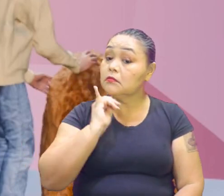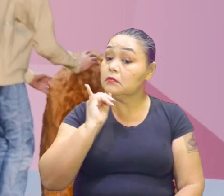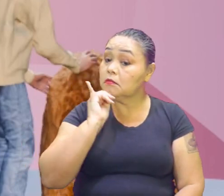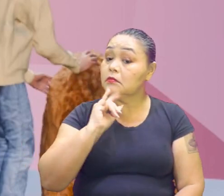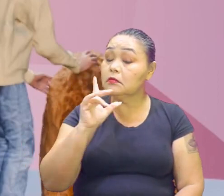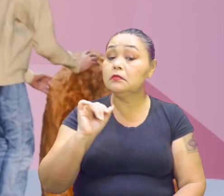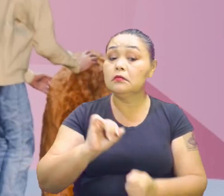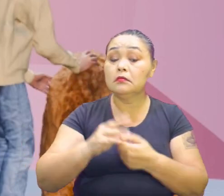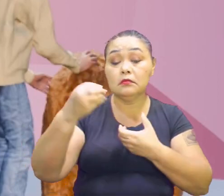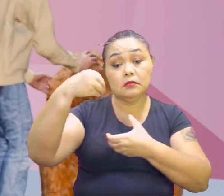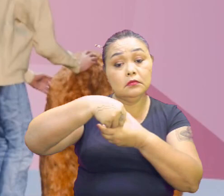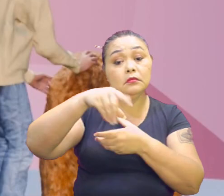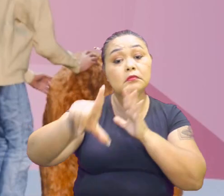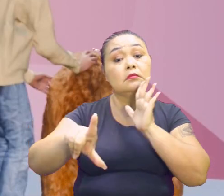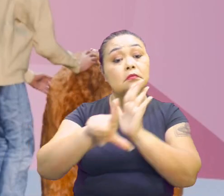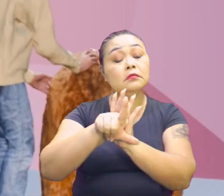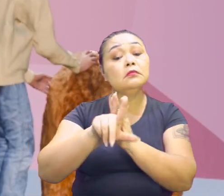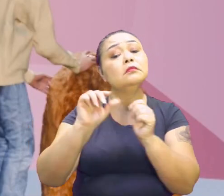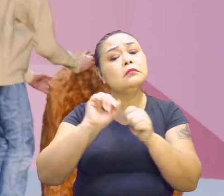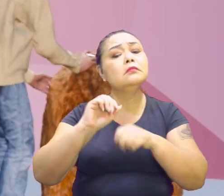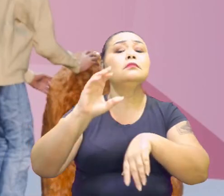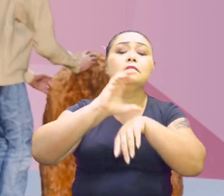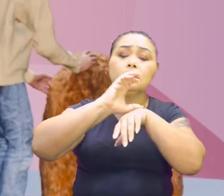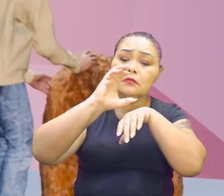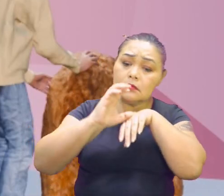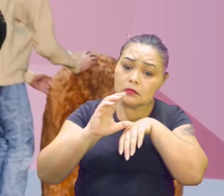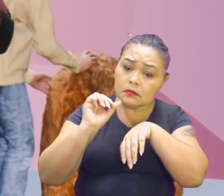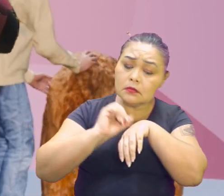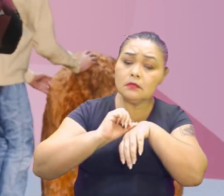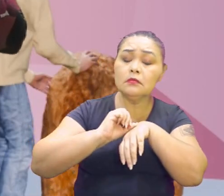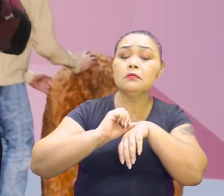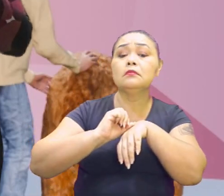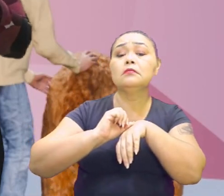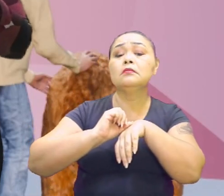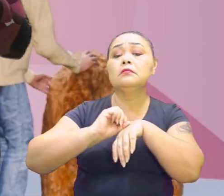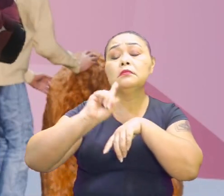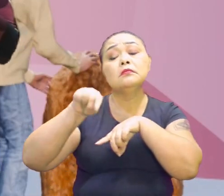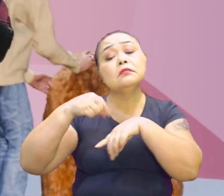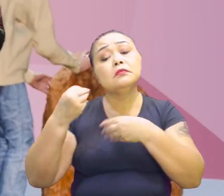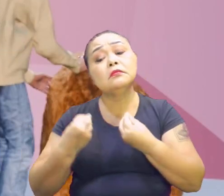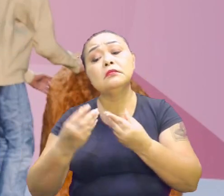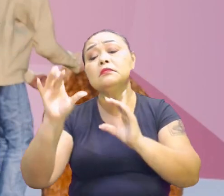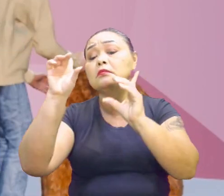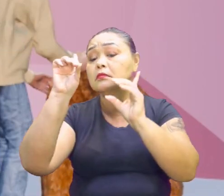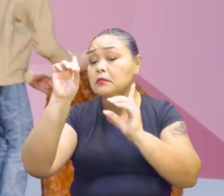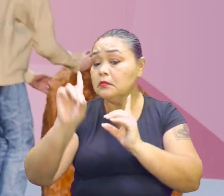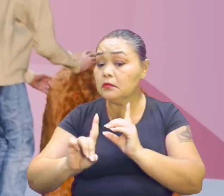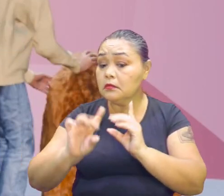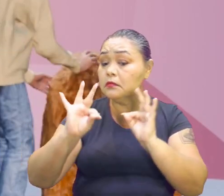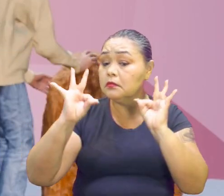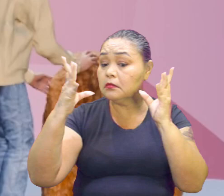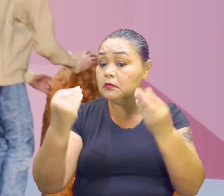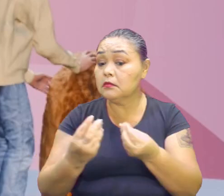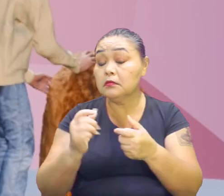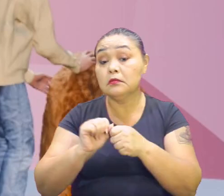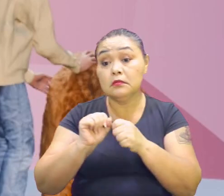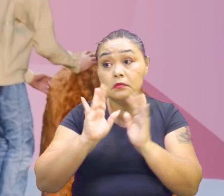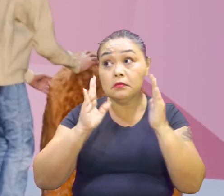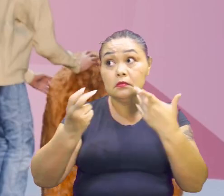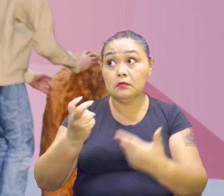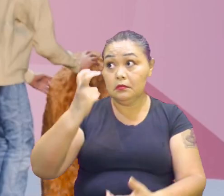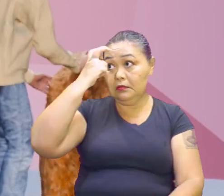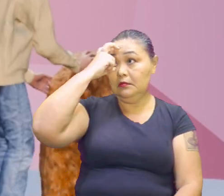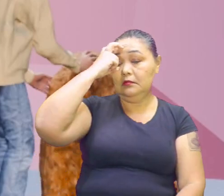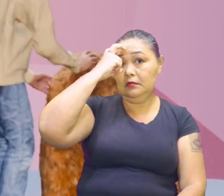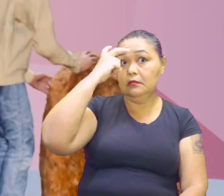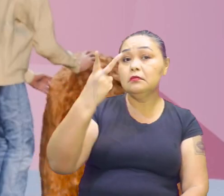falava da questão da lei. A Constituição dá o direito a todos em relação à